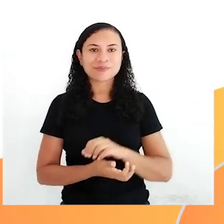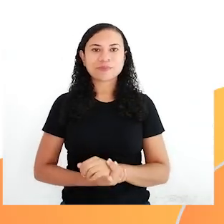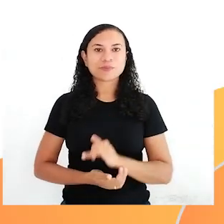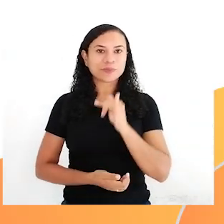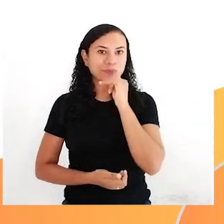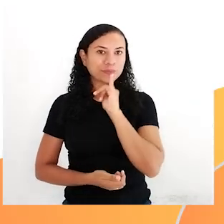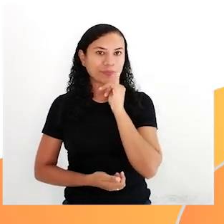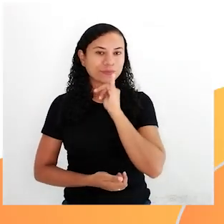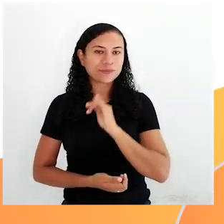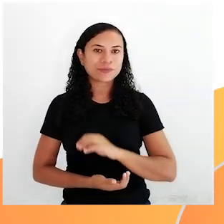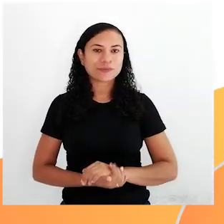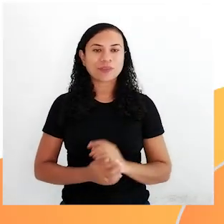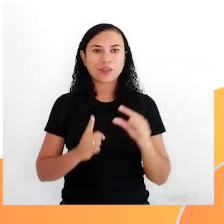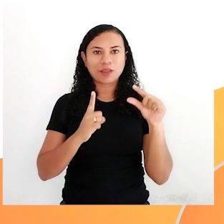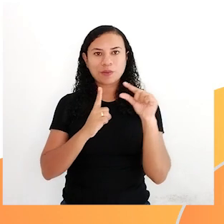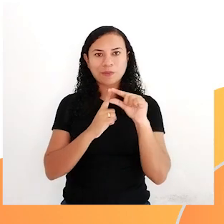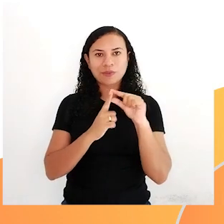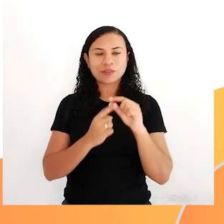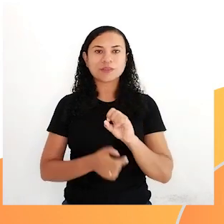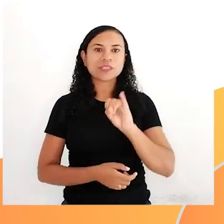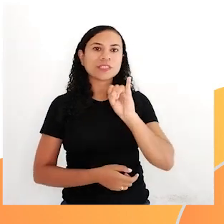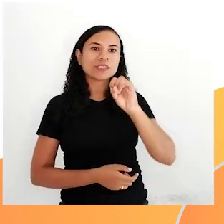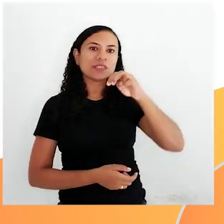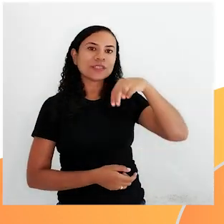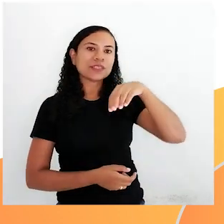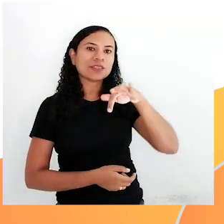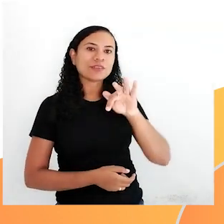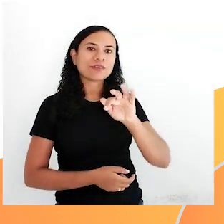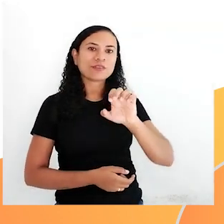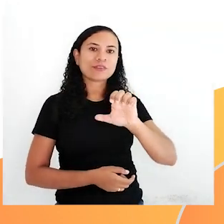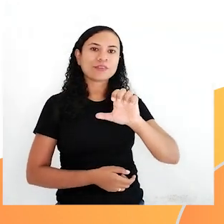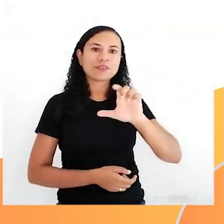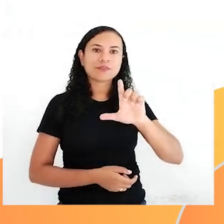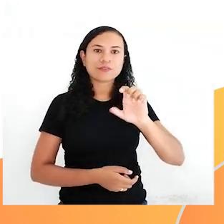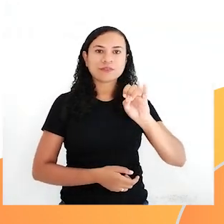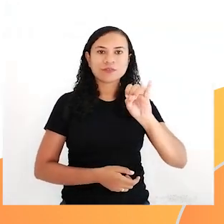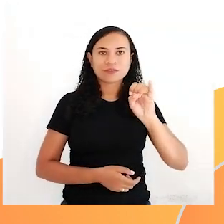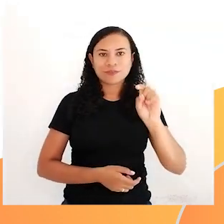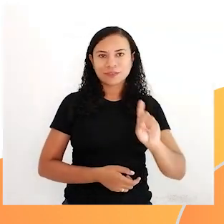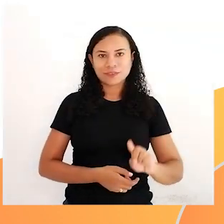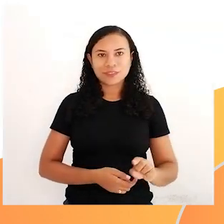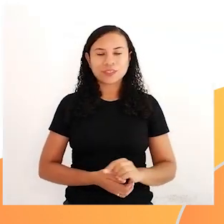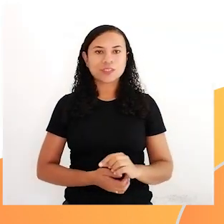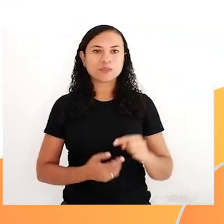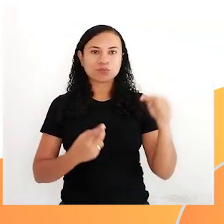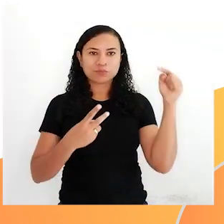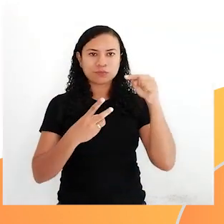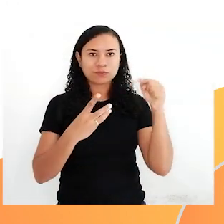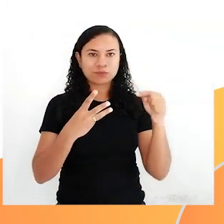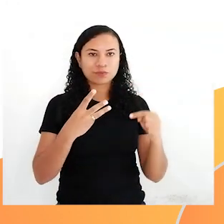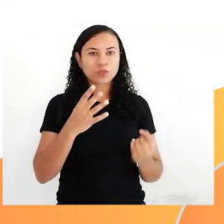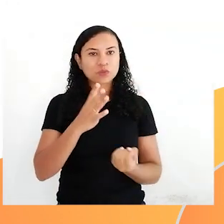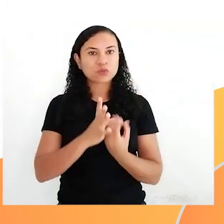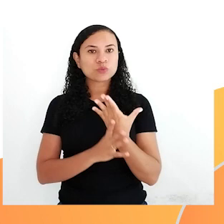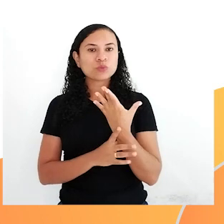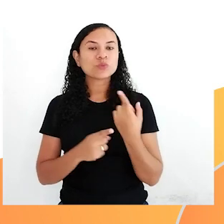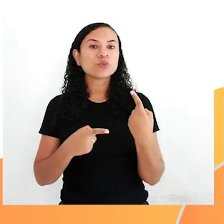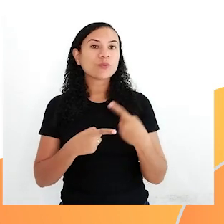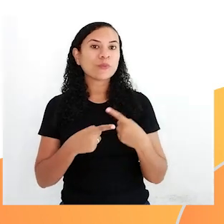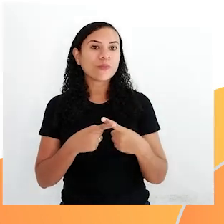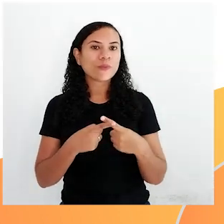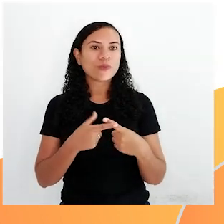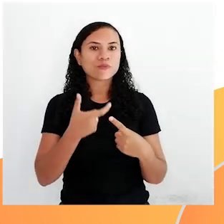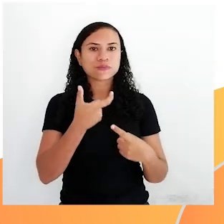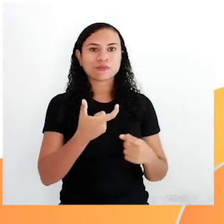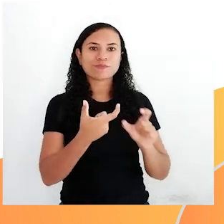Por exemplo, as palavras infeliz, antebraço e refazer surgiram a partir do acréscimo de